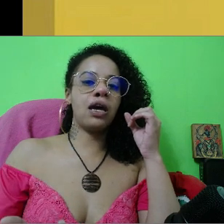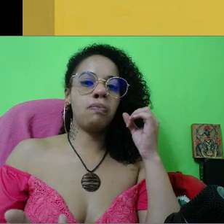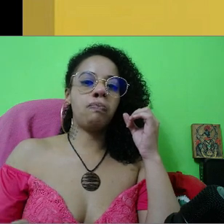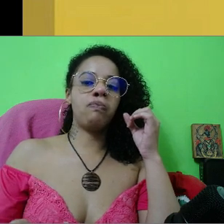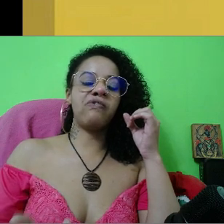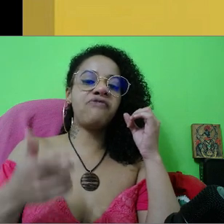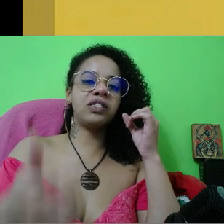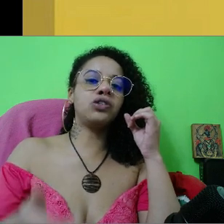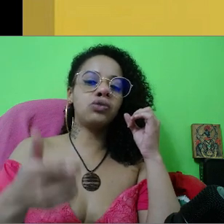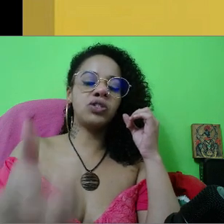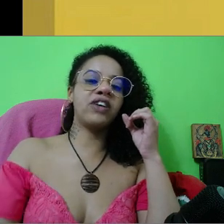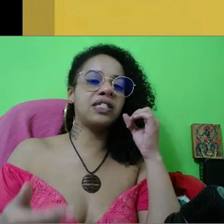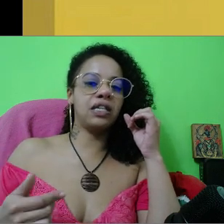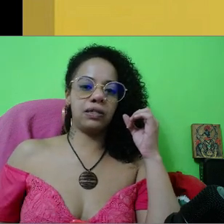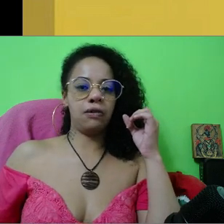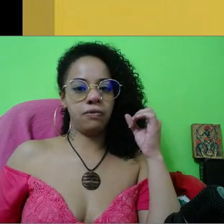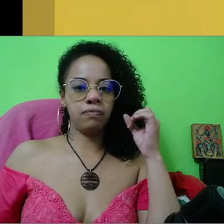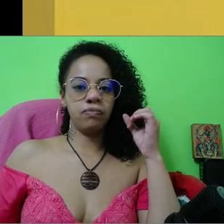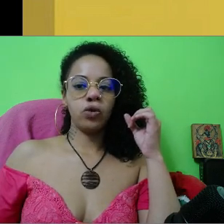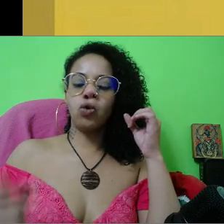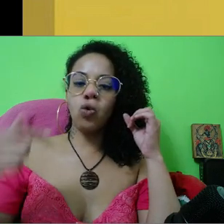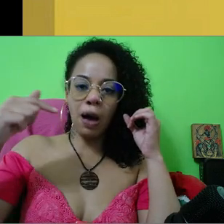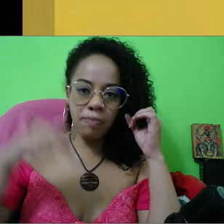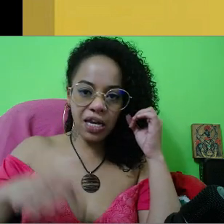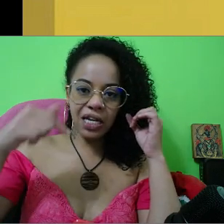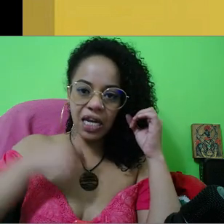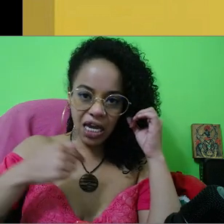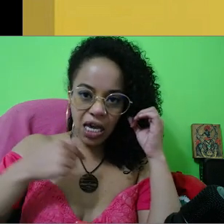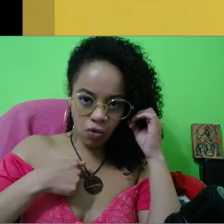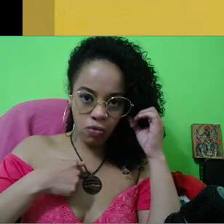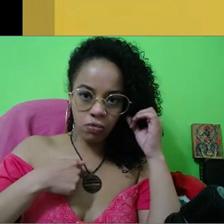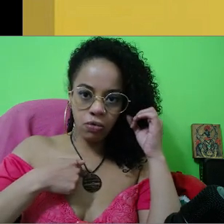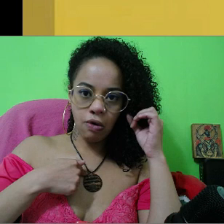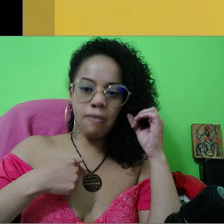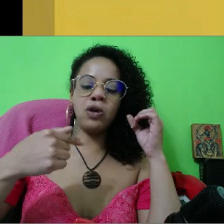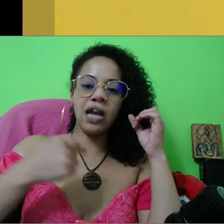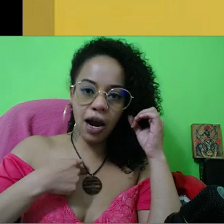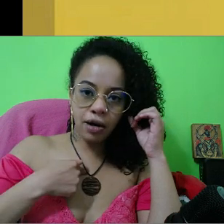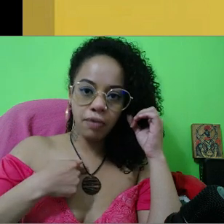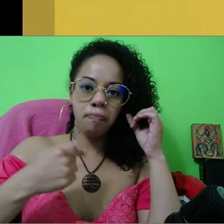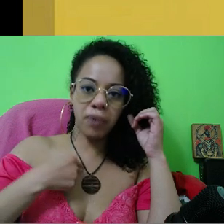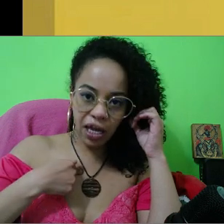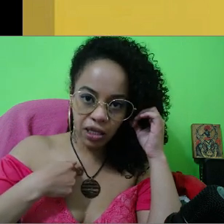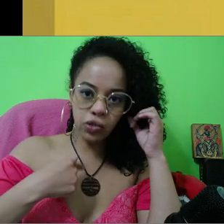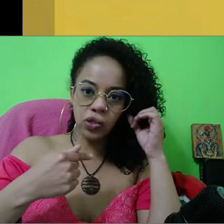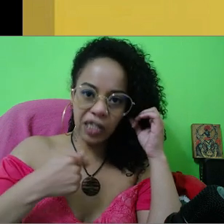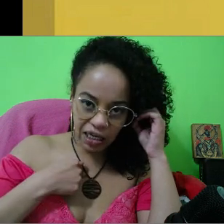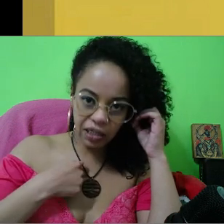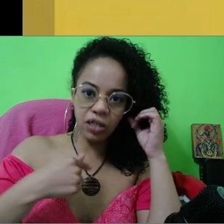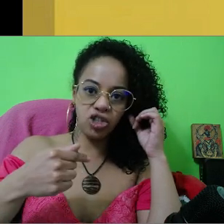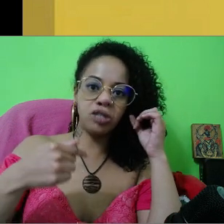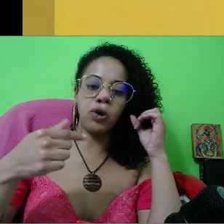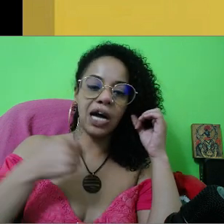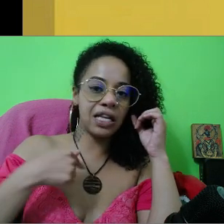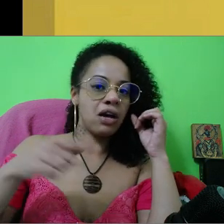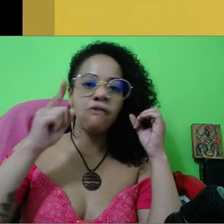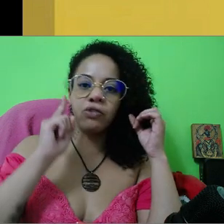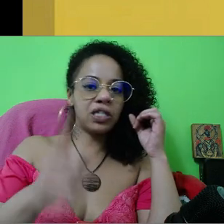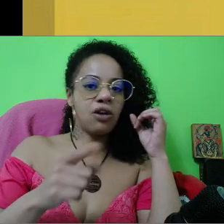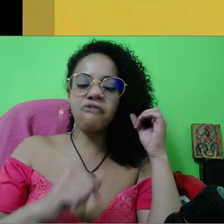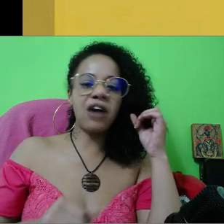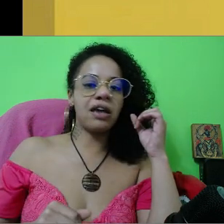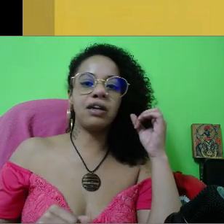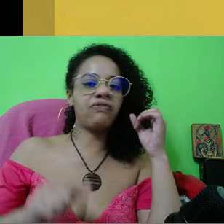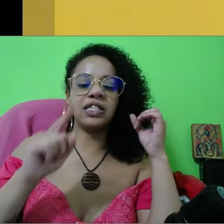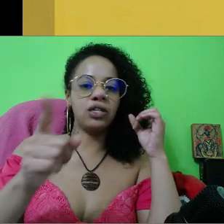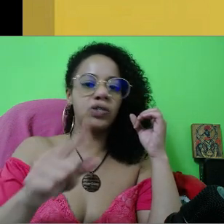sabe por quê vai fazer isso com os fascistas com uma mina que nem eu uma mulher preta socialista e desbocada